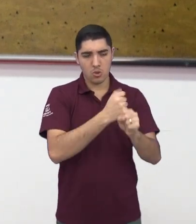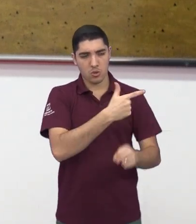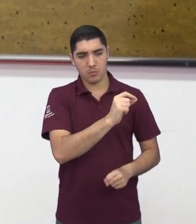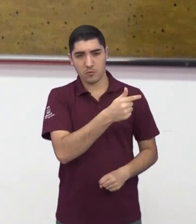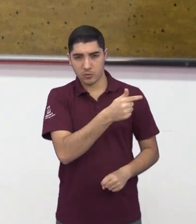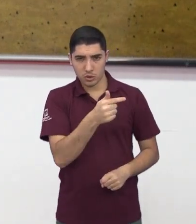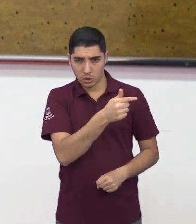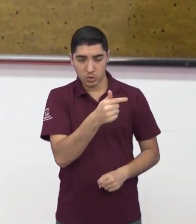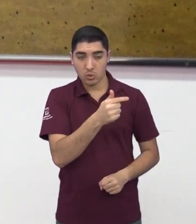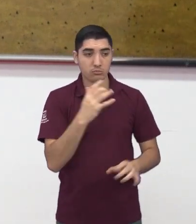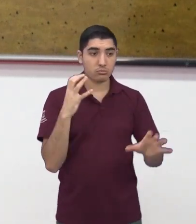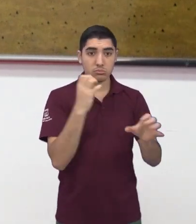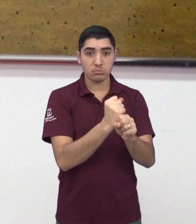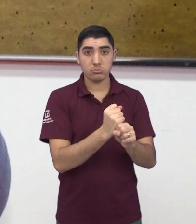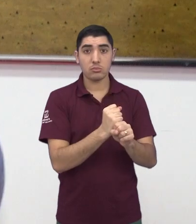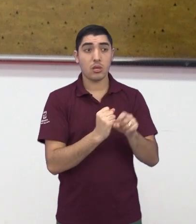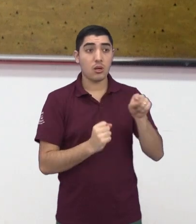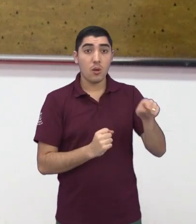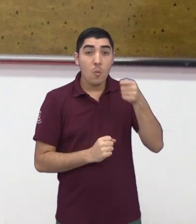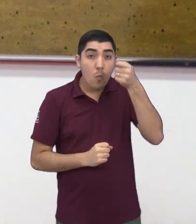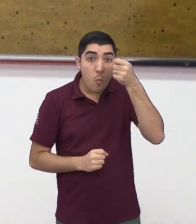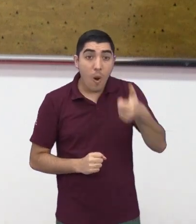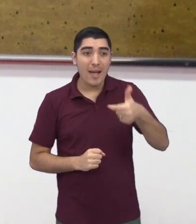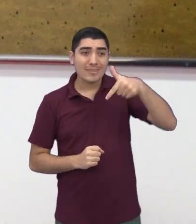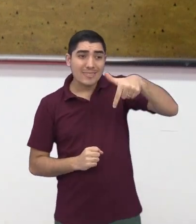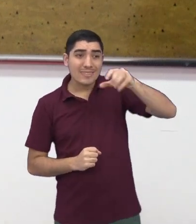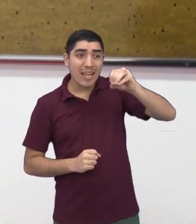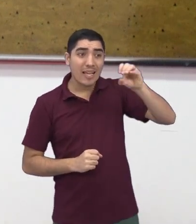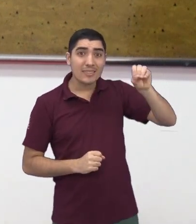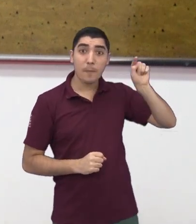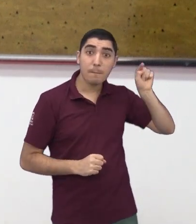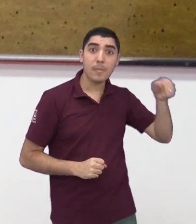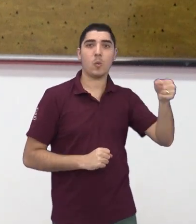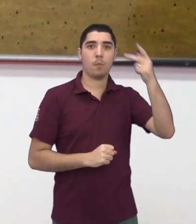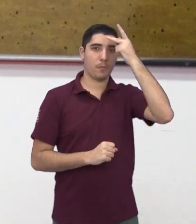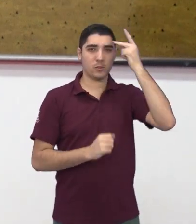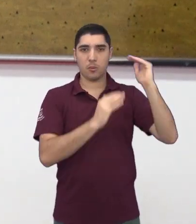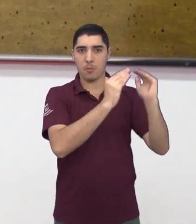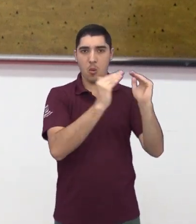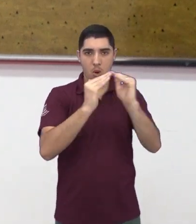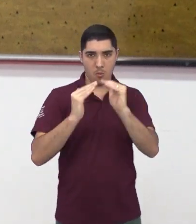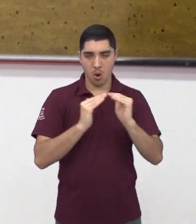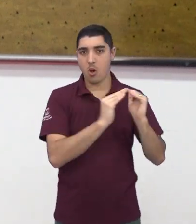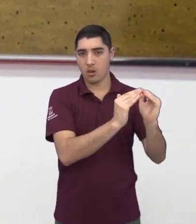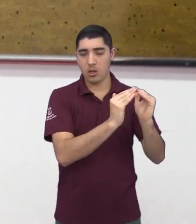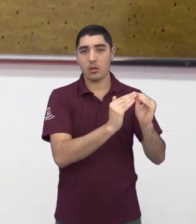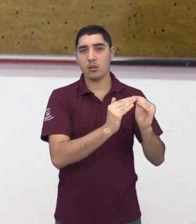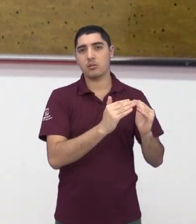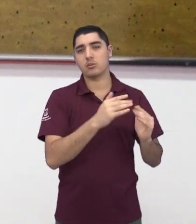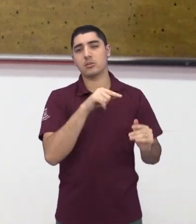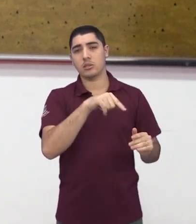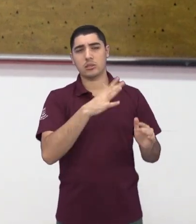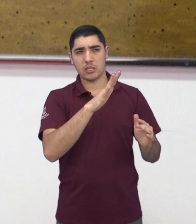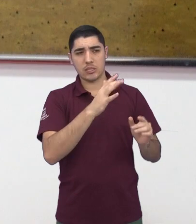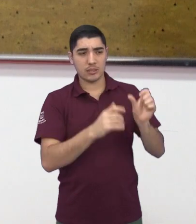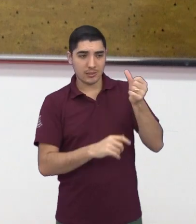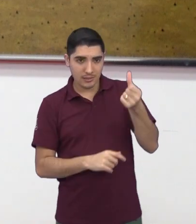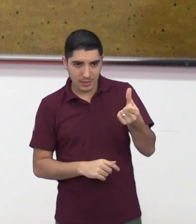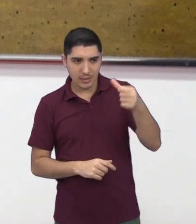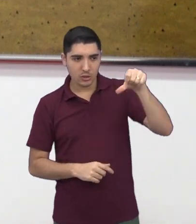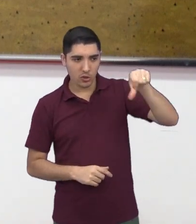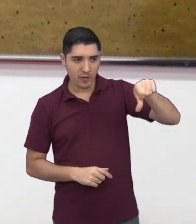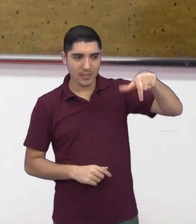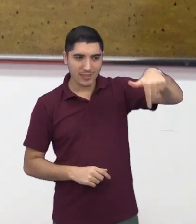para um número de quase 700 mil habitantes, A gente tem um total de aproximadamente 697